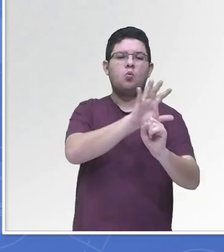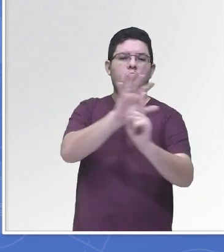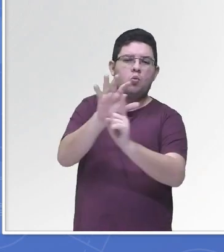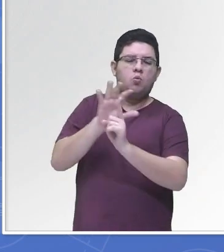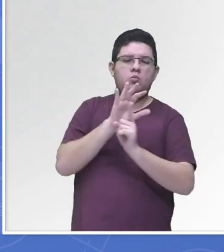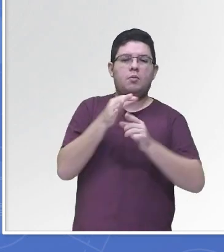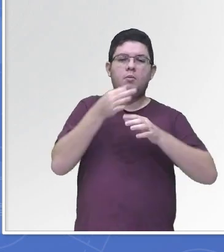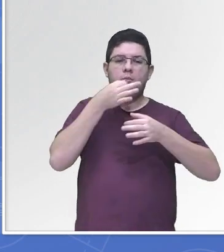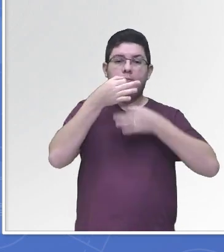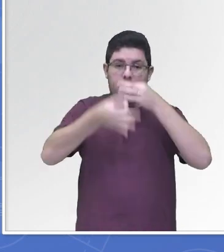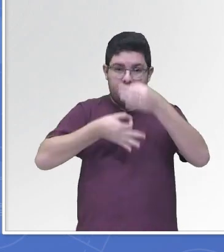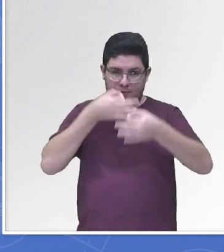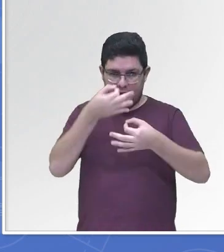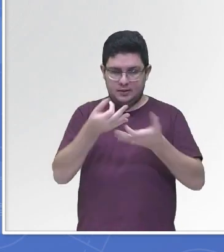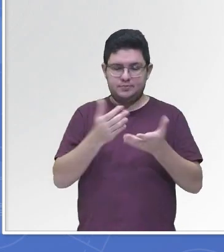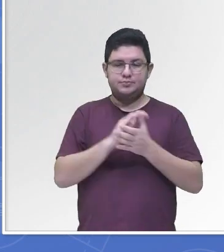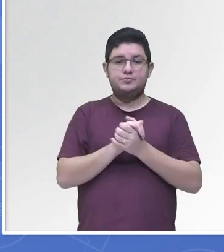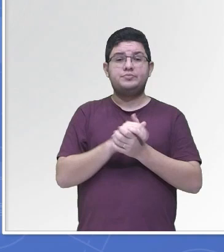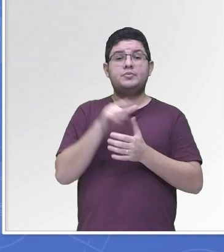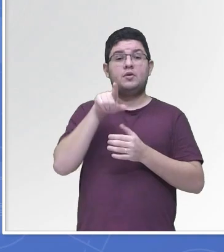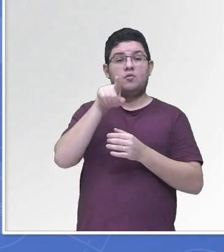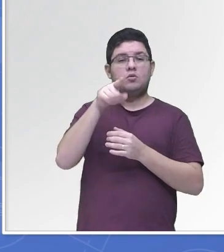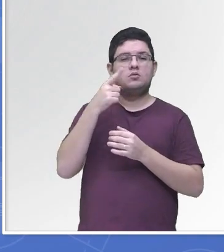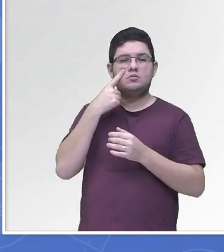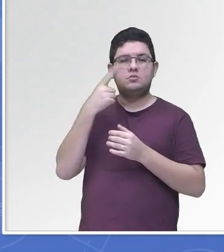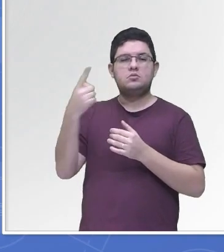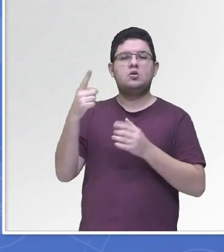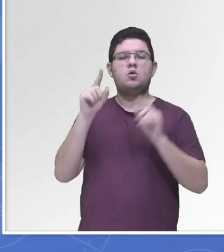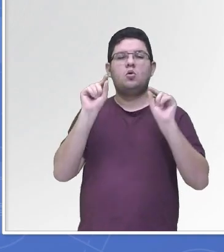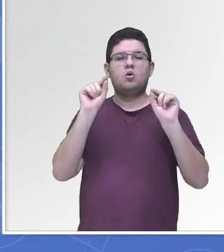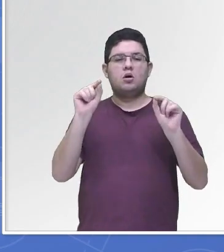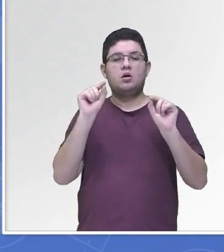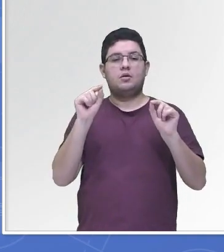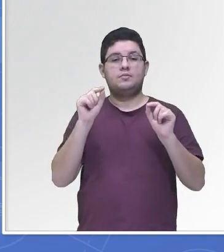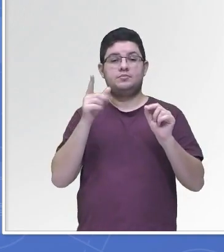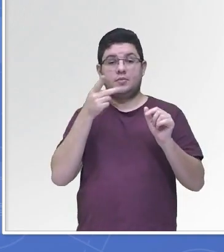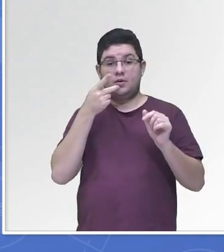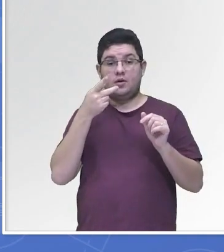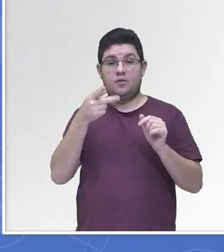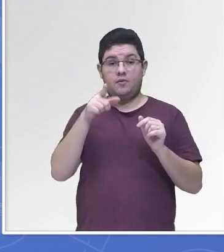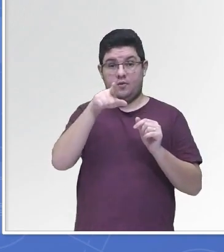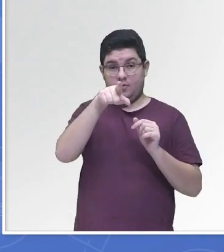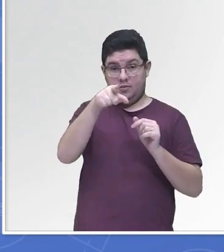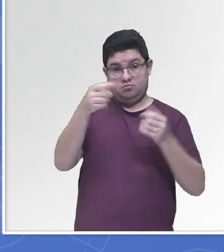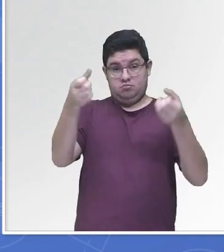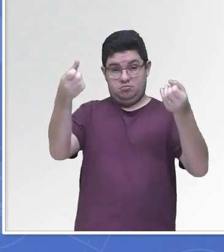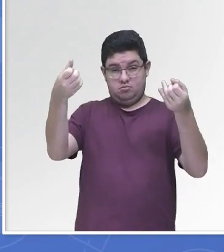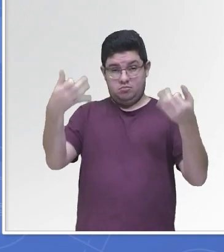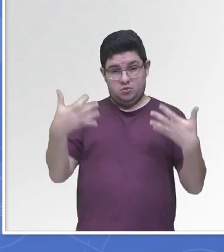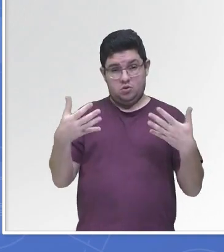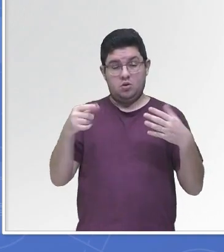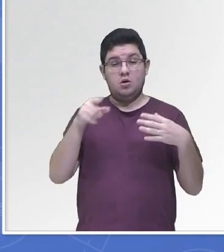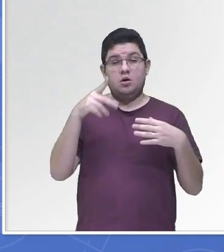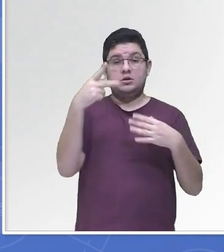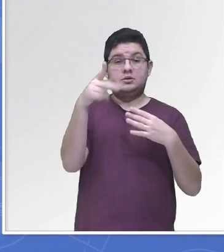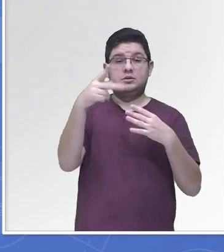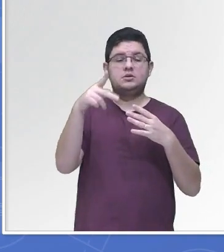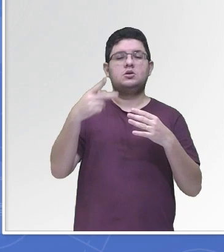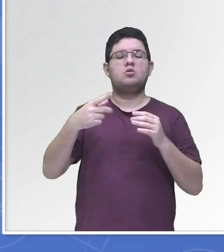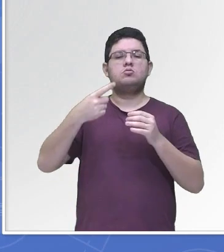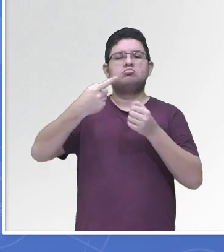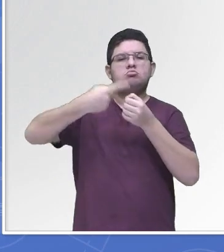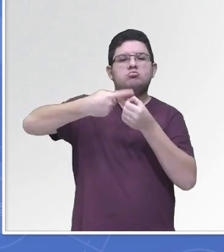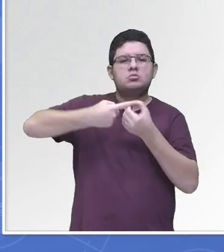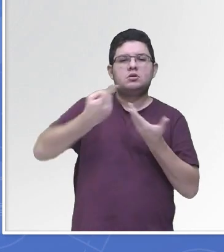questões. Como as notícias chegam na sua cidade, comunidade, por quê? Perfeito? Então, o pessoal